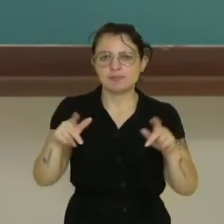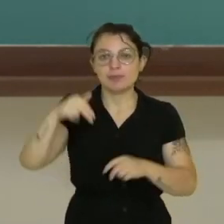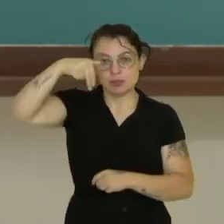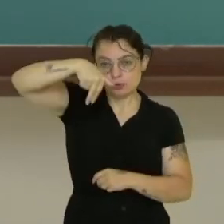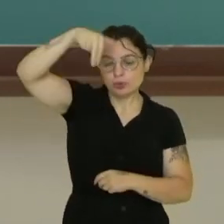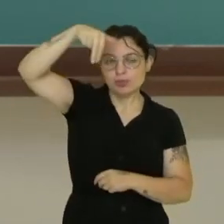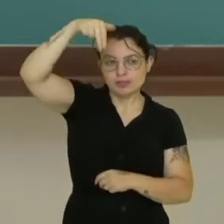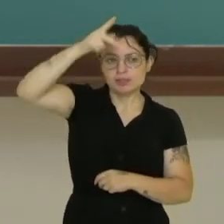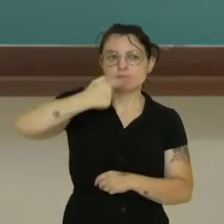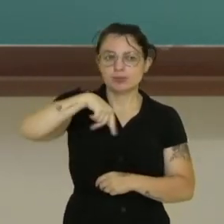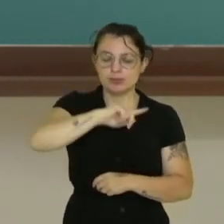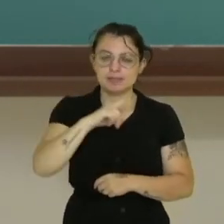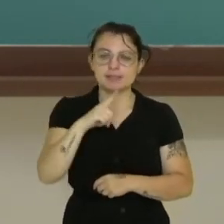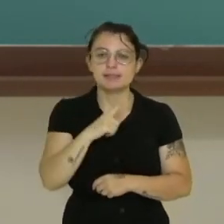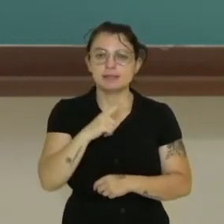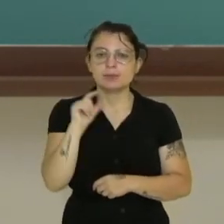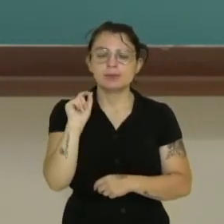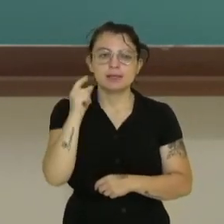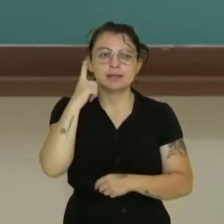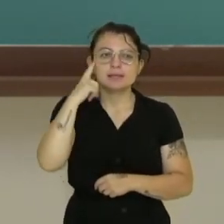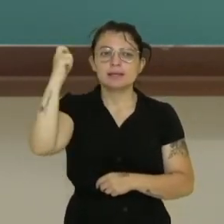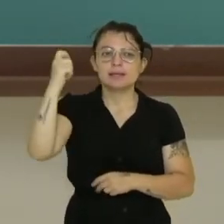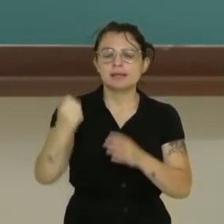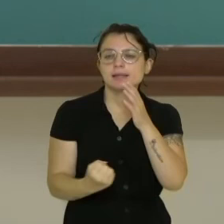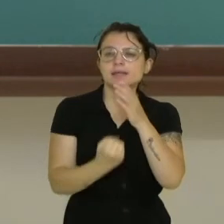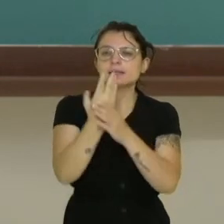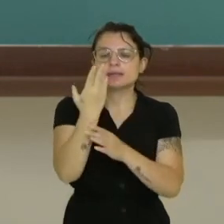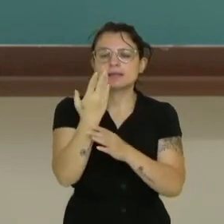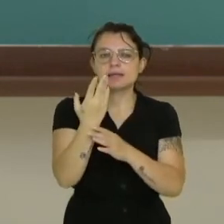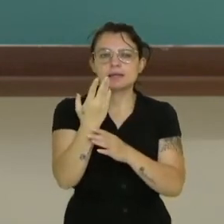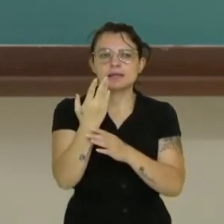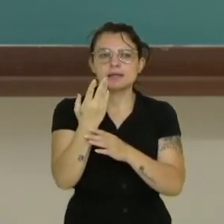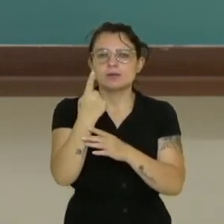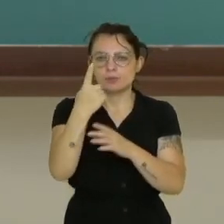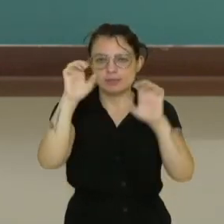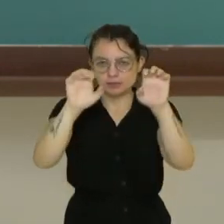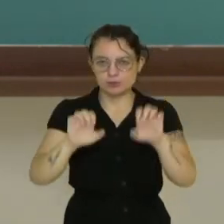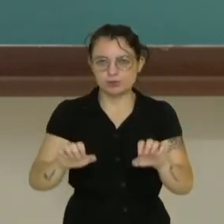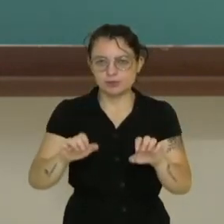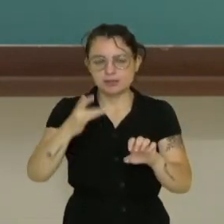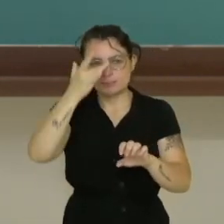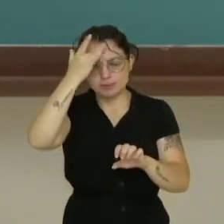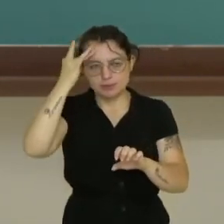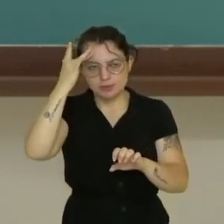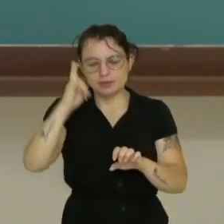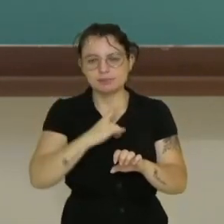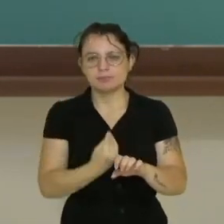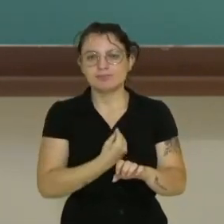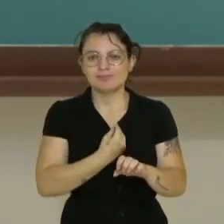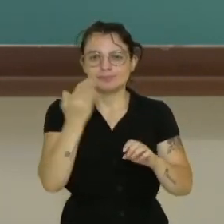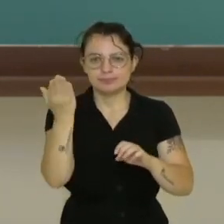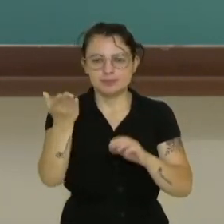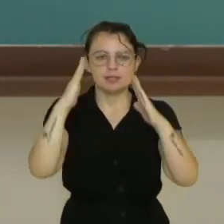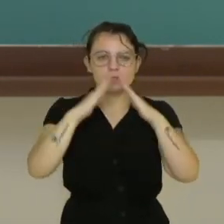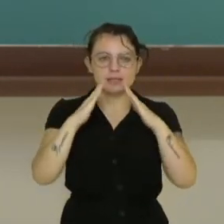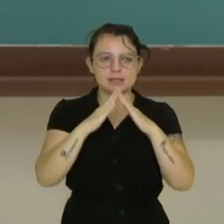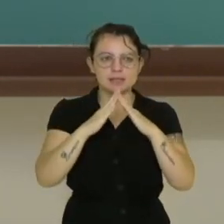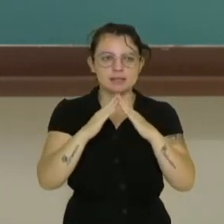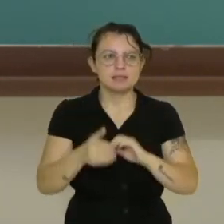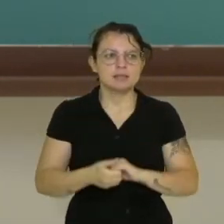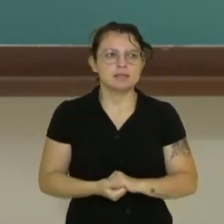ali a ideia de você criar uma infraestrutura para as pessoas irem morar lá, na parte